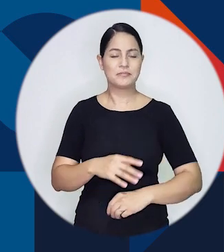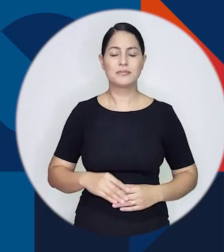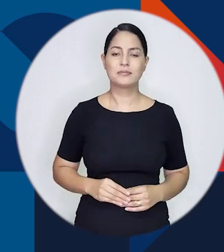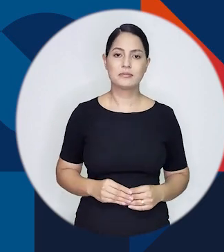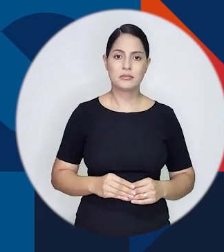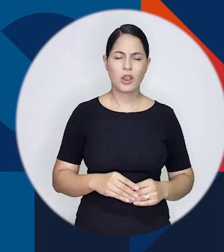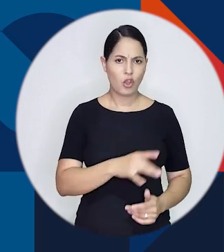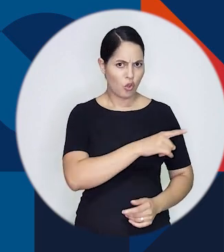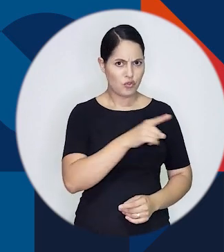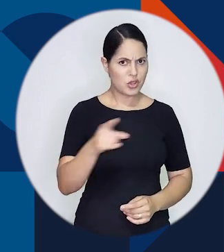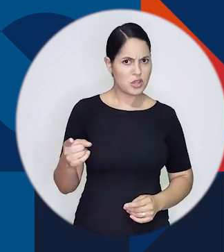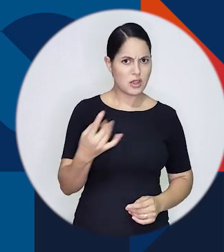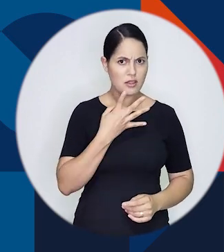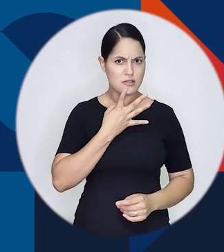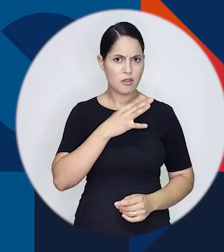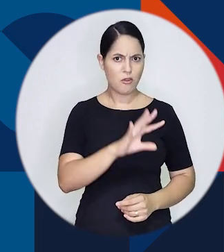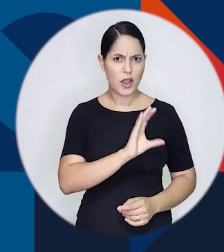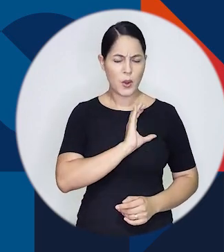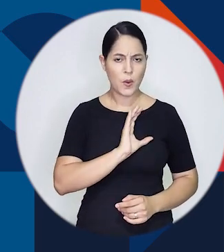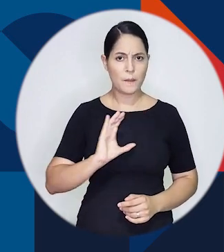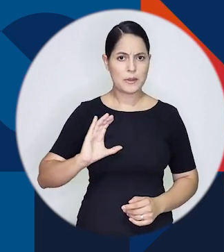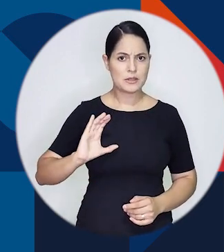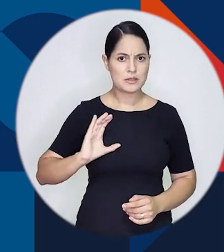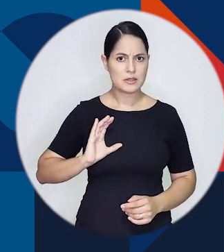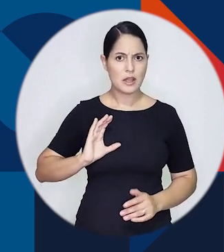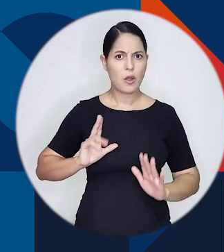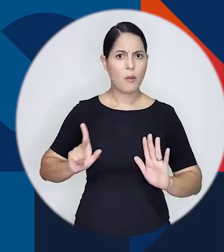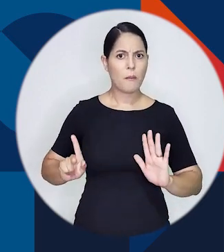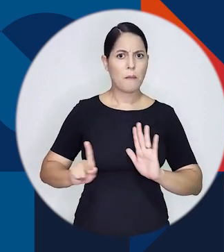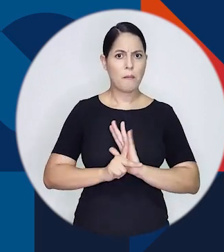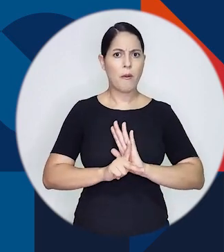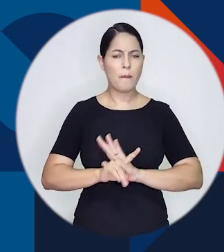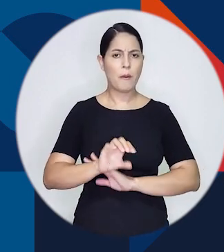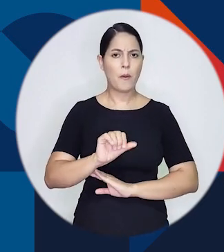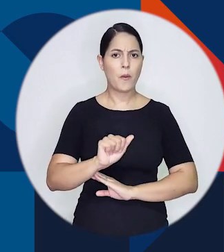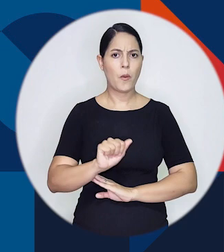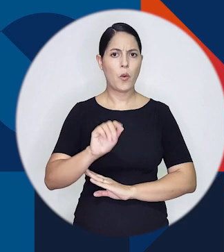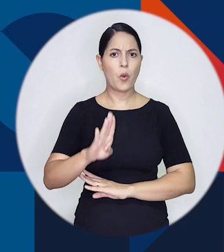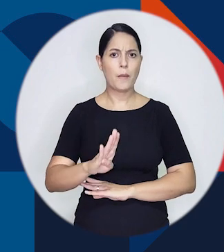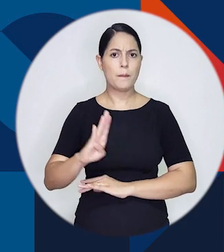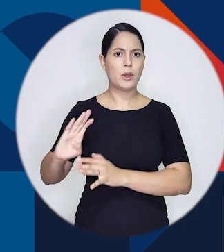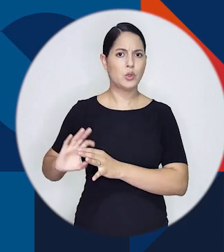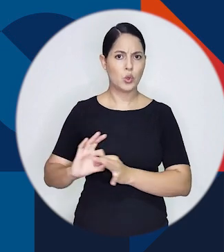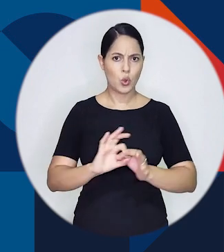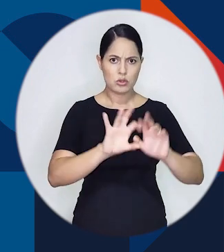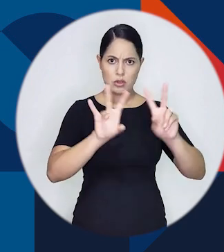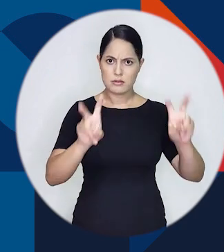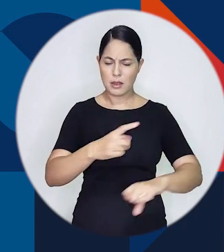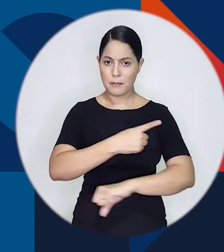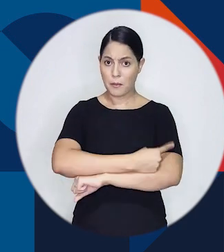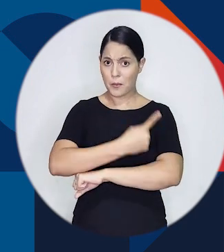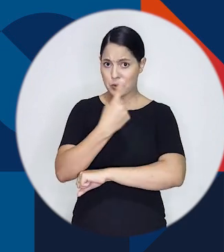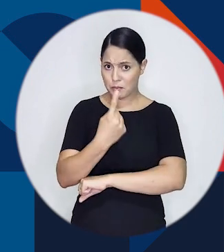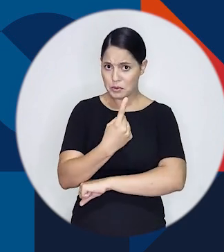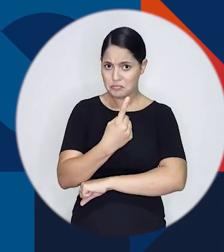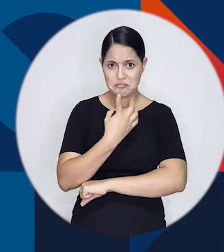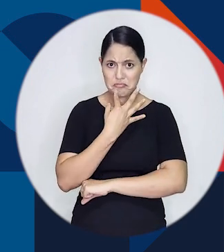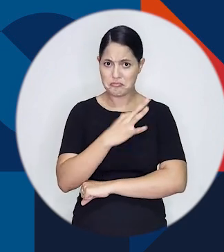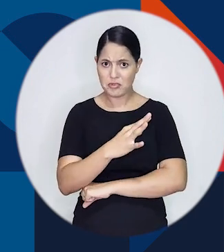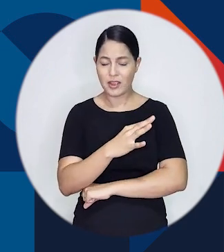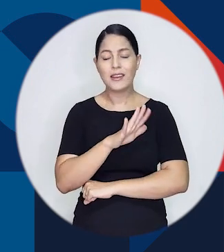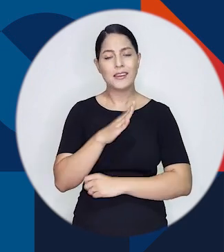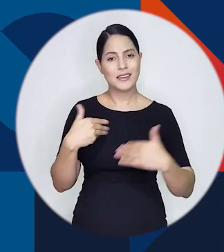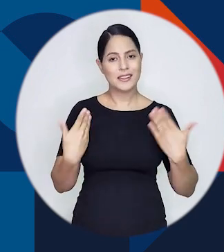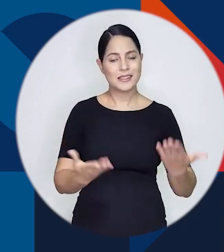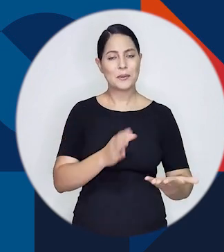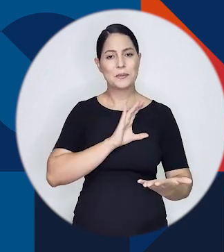não conhece a Comissão Especial de Direito Condominial da OAB Nacional, ela vem para auxiliar os